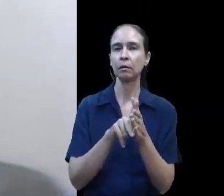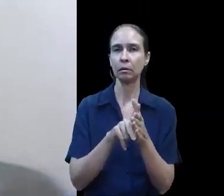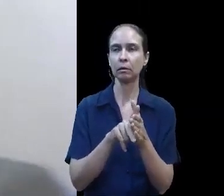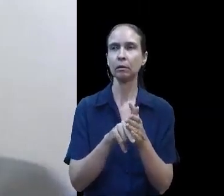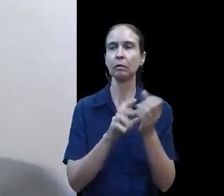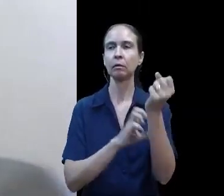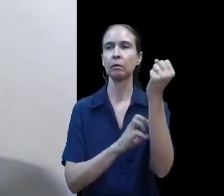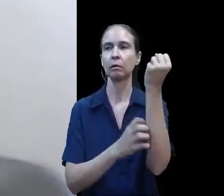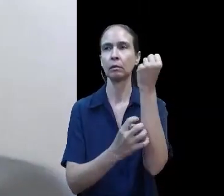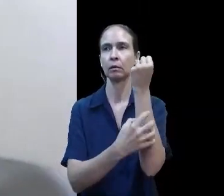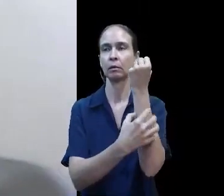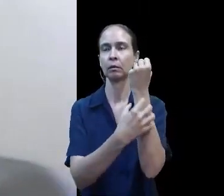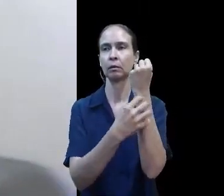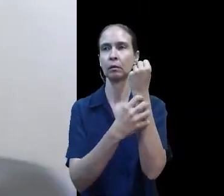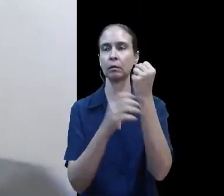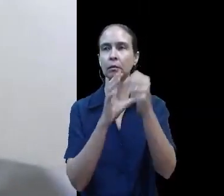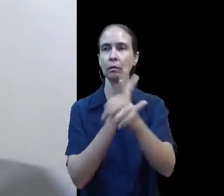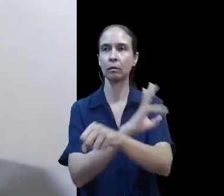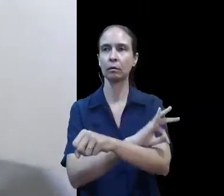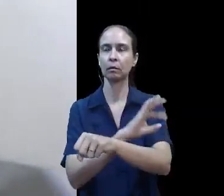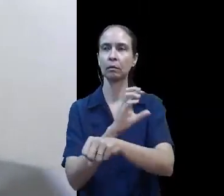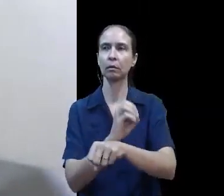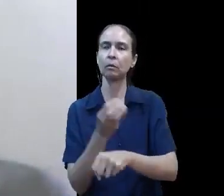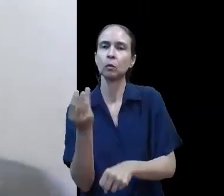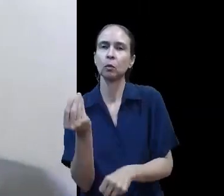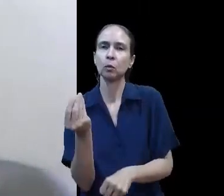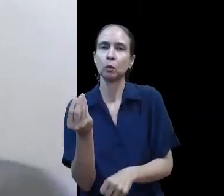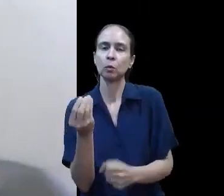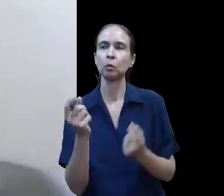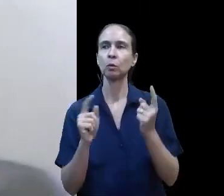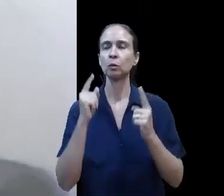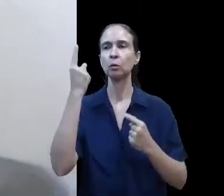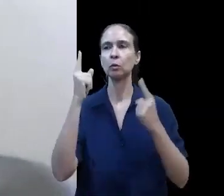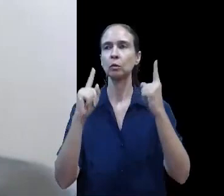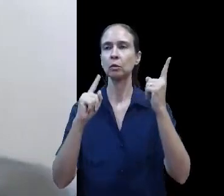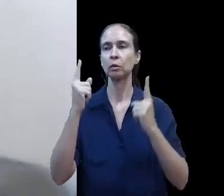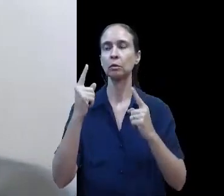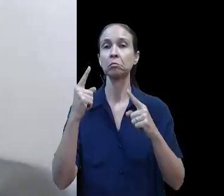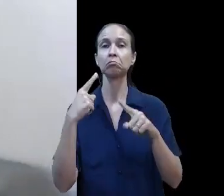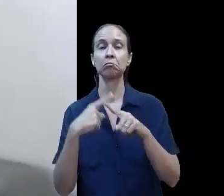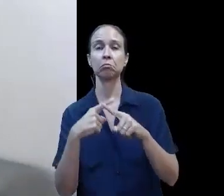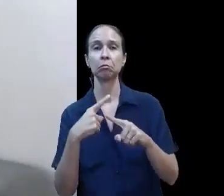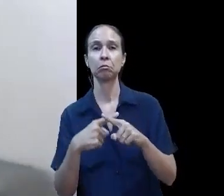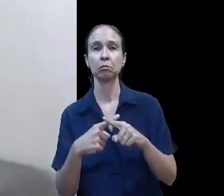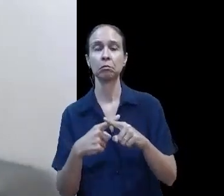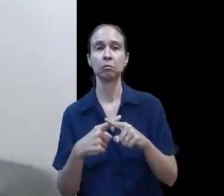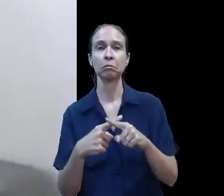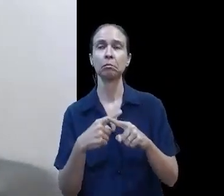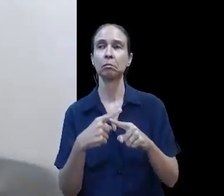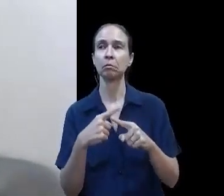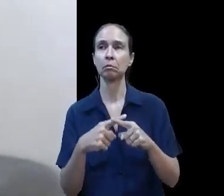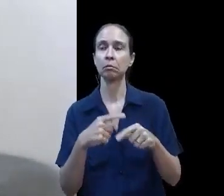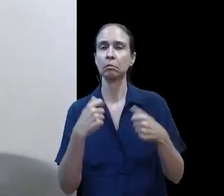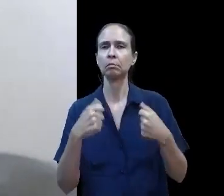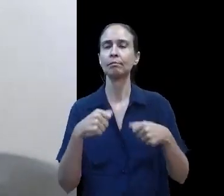aí no Tocantins, pela qualidade do produto e pela necessidade de manter essa qualidade,